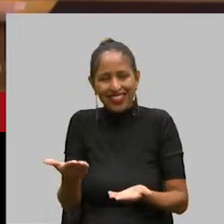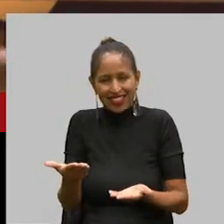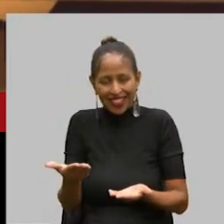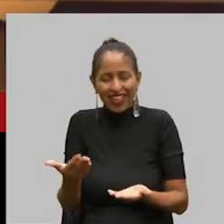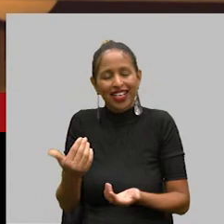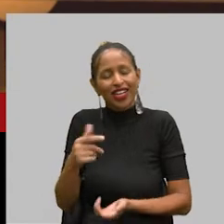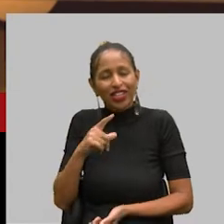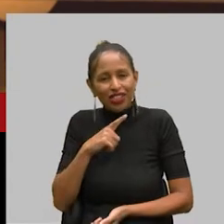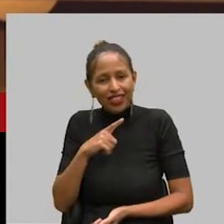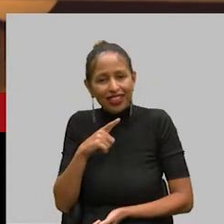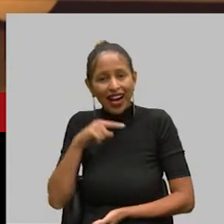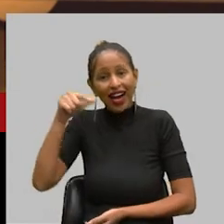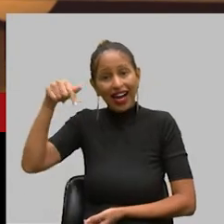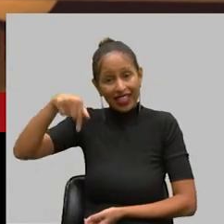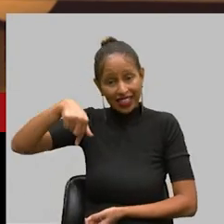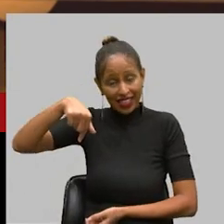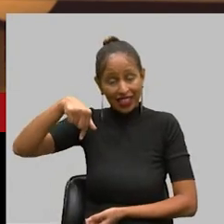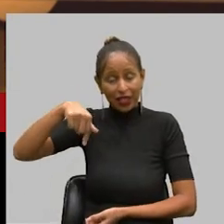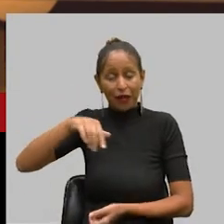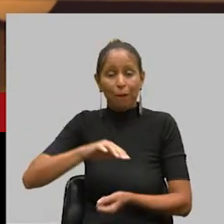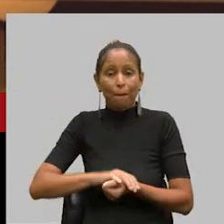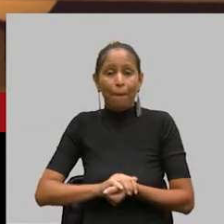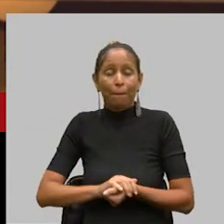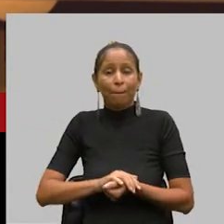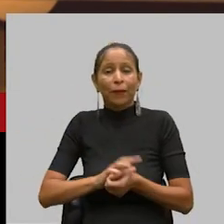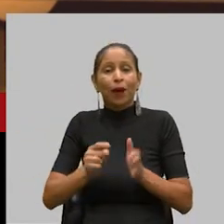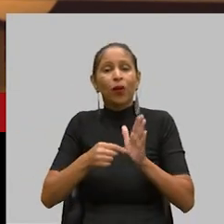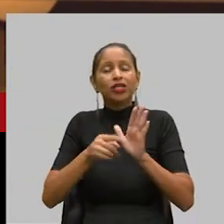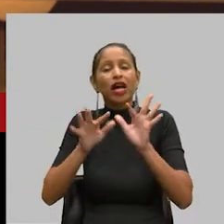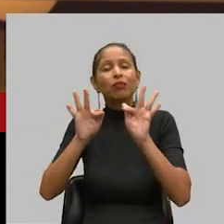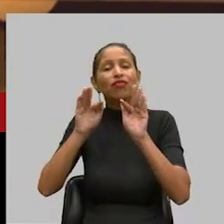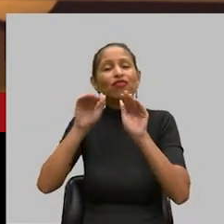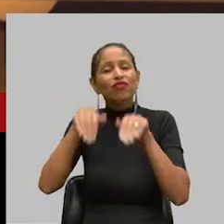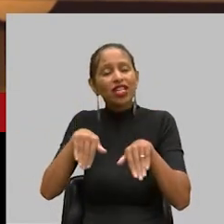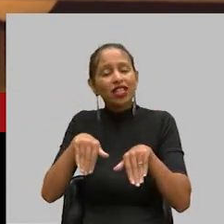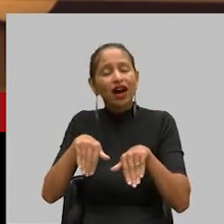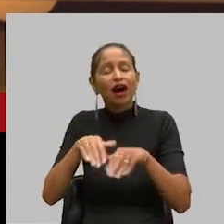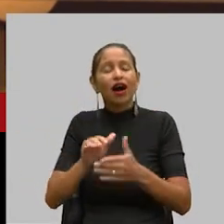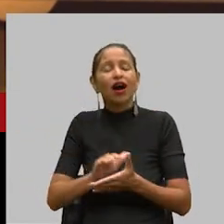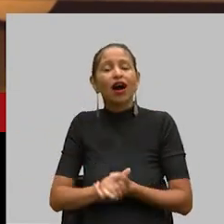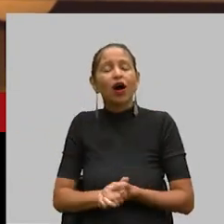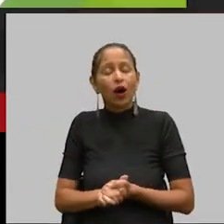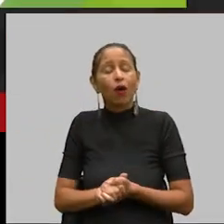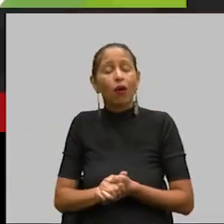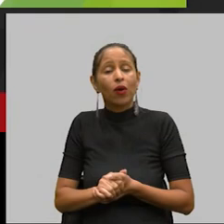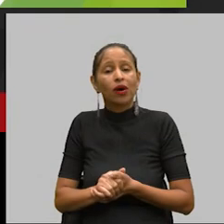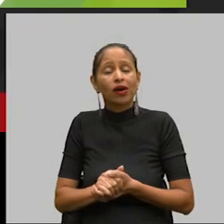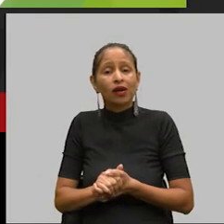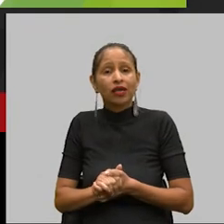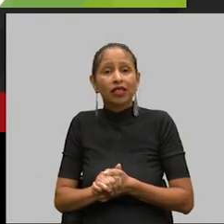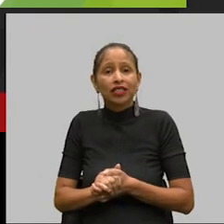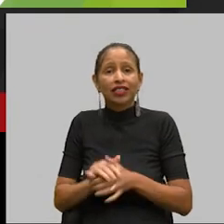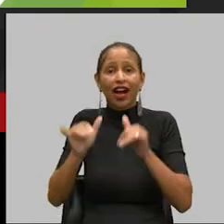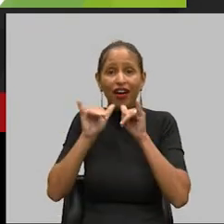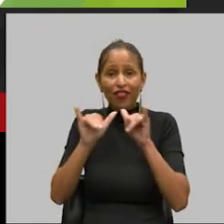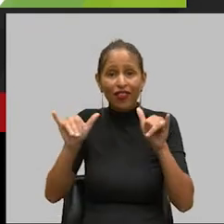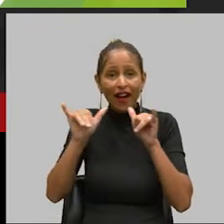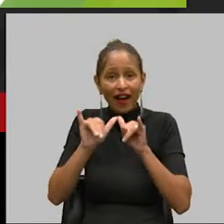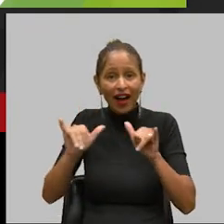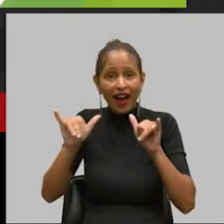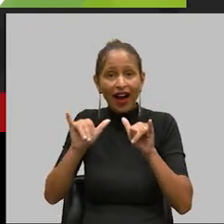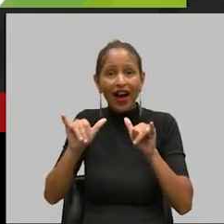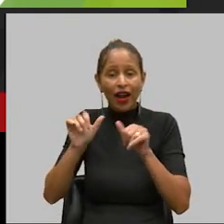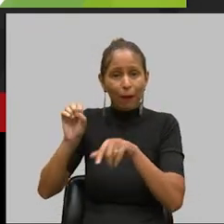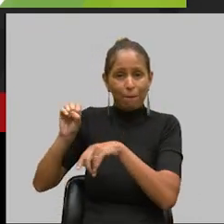est aqui né e trazendo finalmente aí do né da né da fala e do do